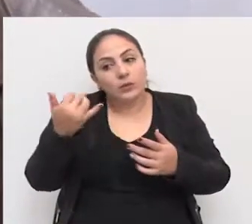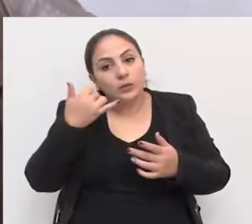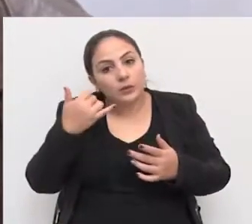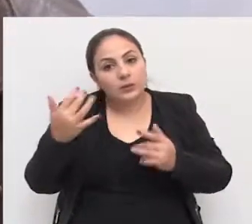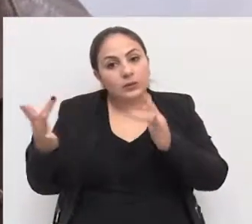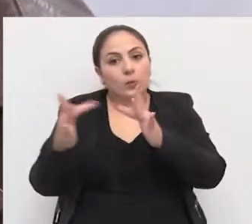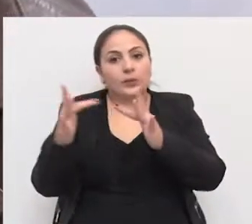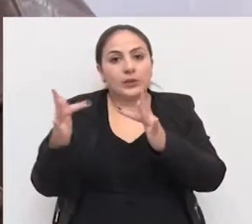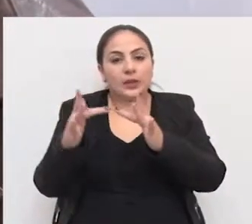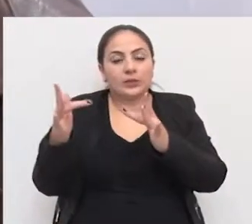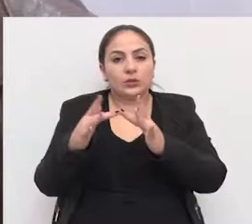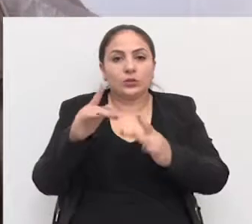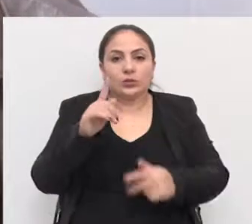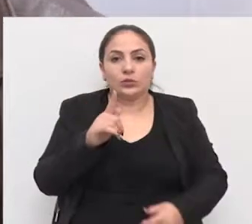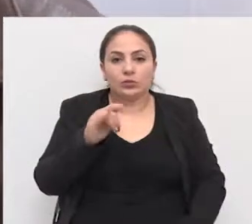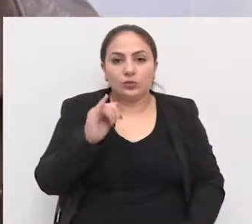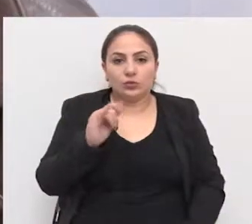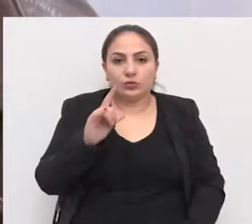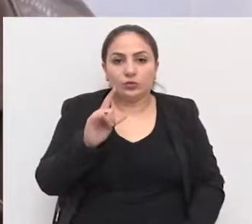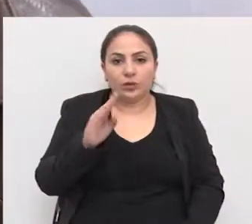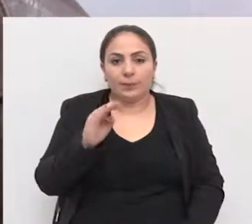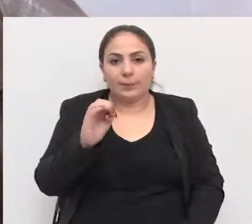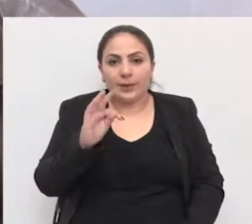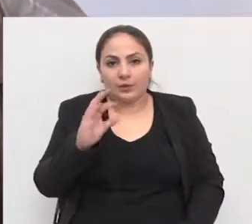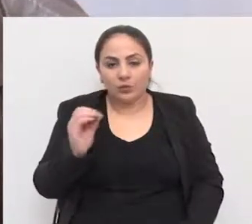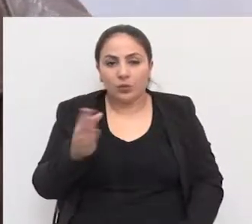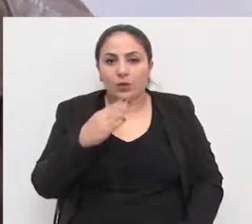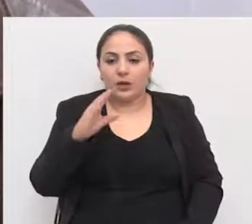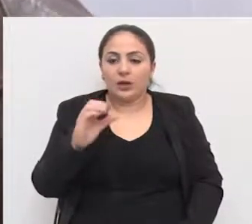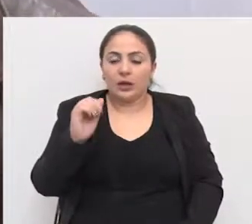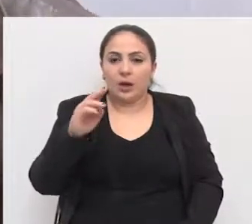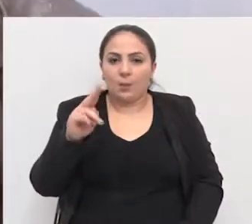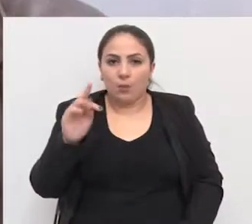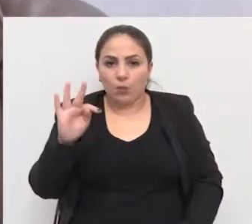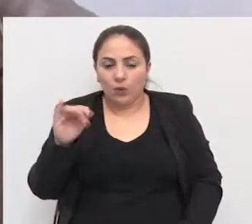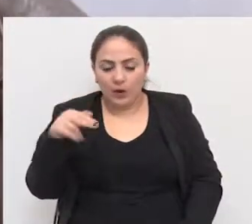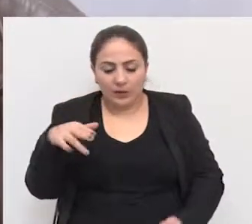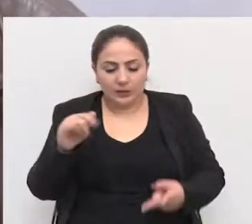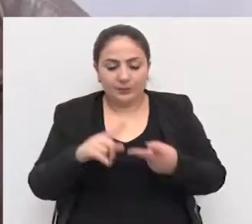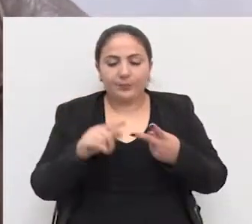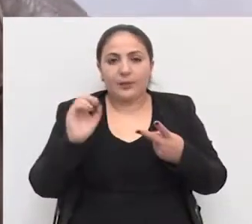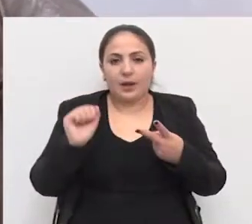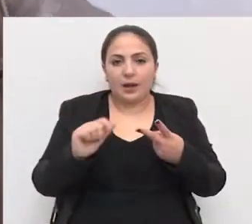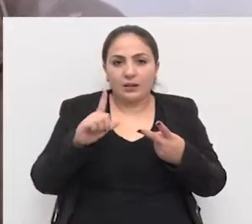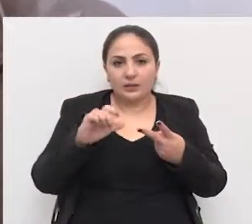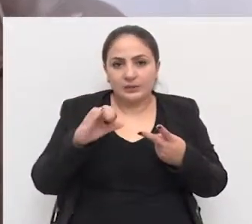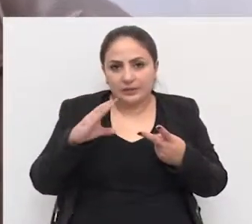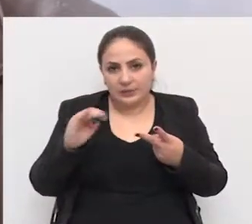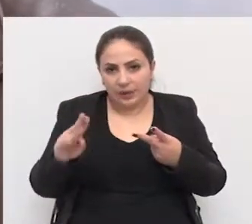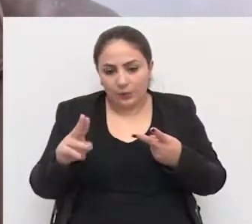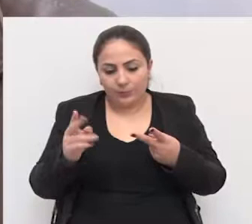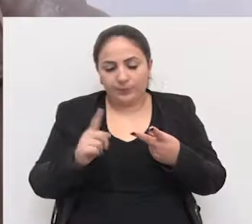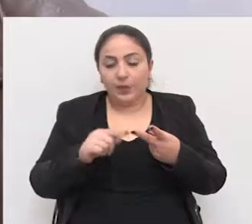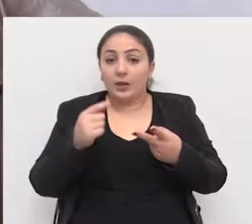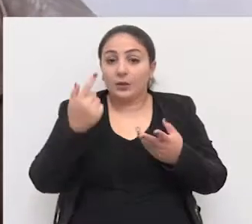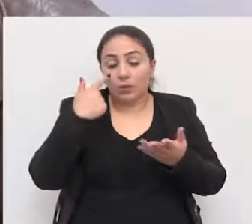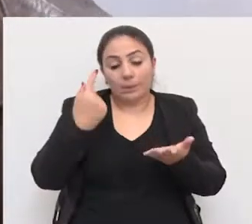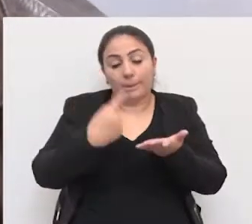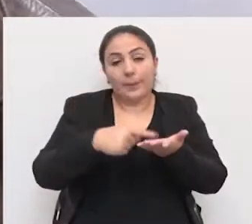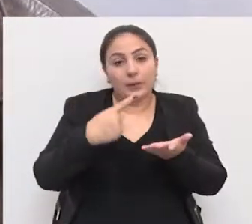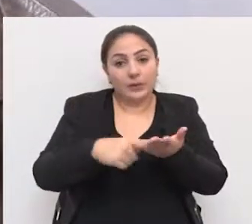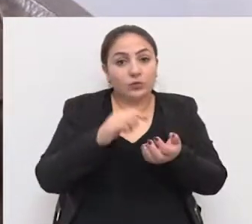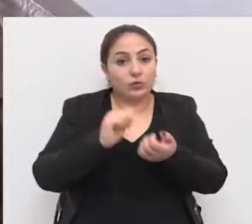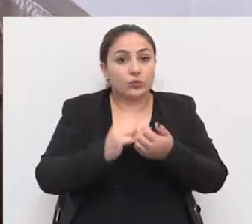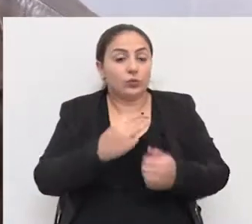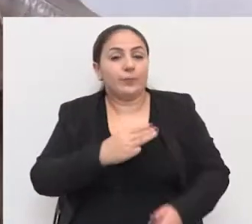com o deputado Gilberto Capuani e um deputado federal, Alceu Moreira, ao qual eles me marcaram com